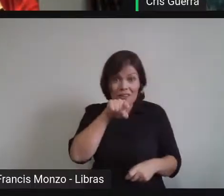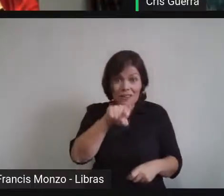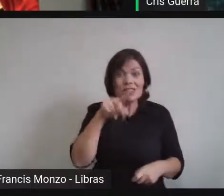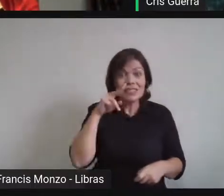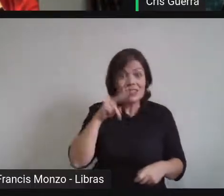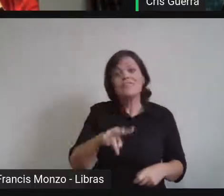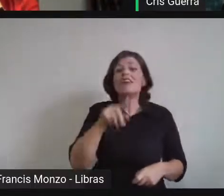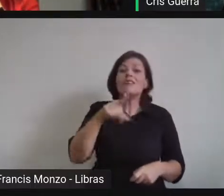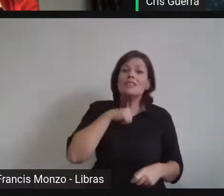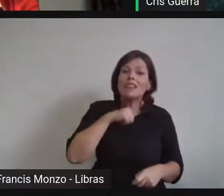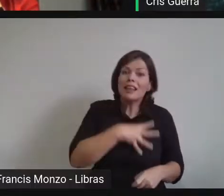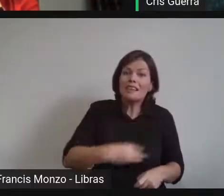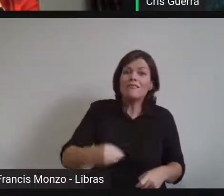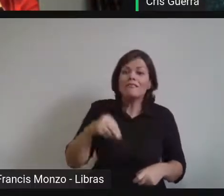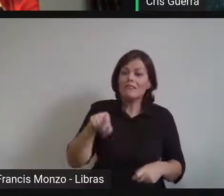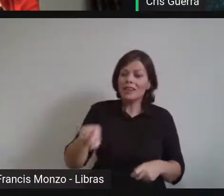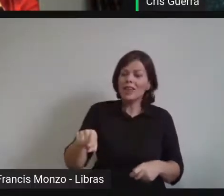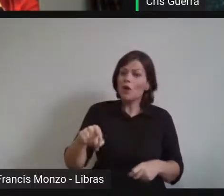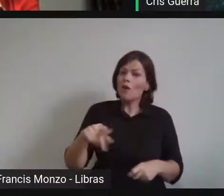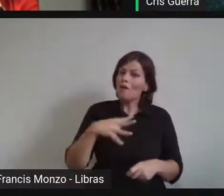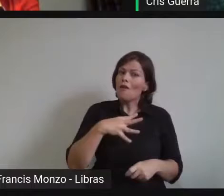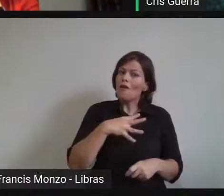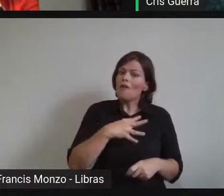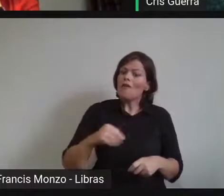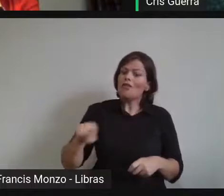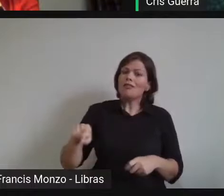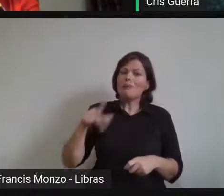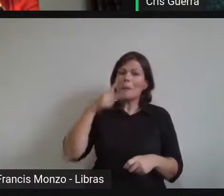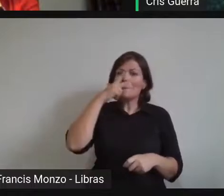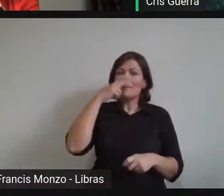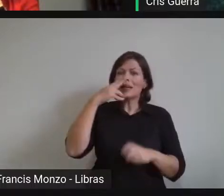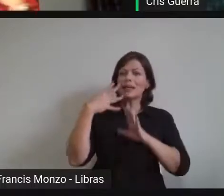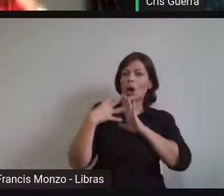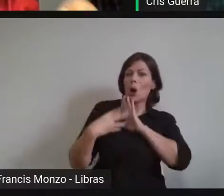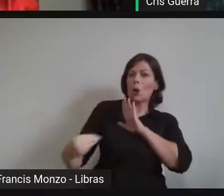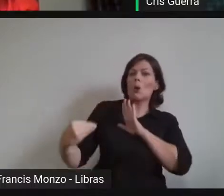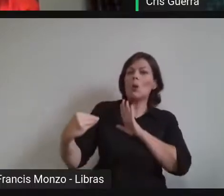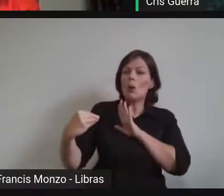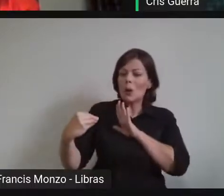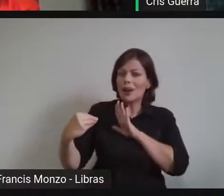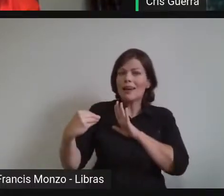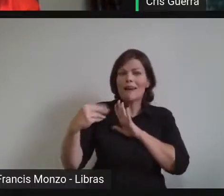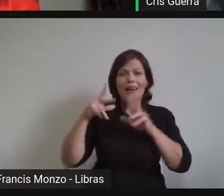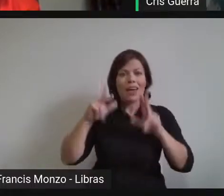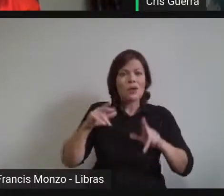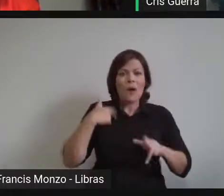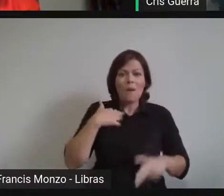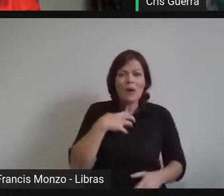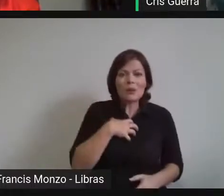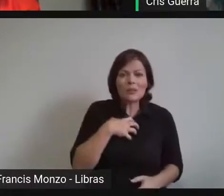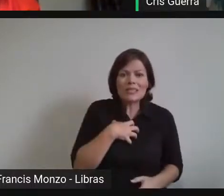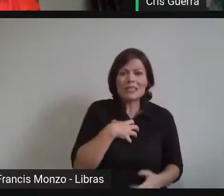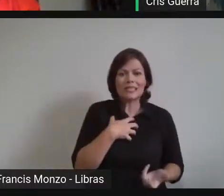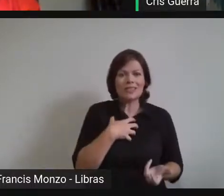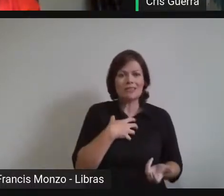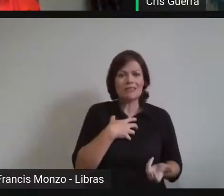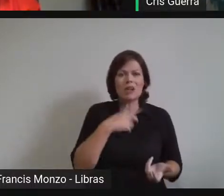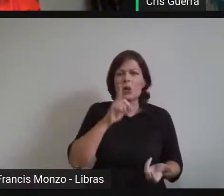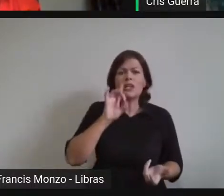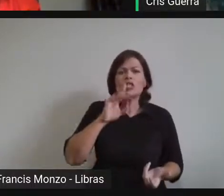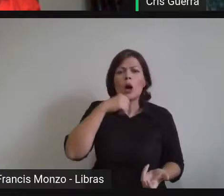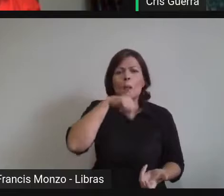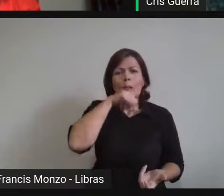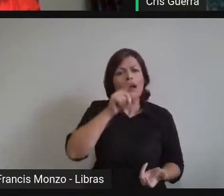são reflexos de como a gente está se sentindo, né? E eu acho que não é só para a maternidade, não. É para tudo. A gente precisa saber